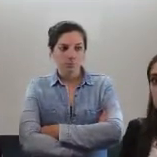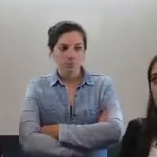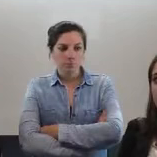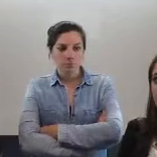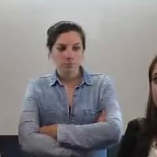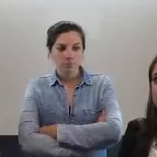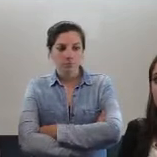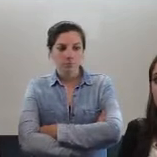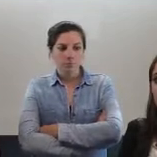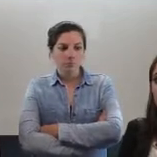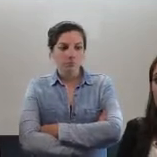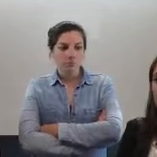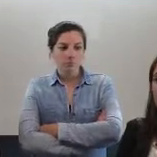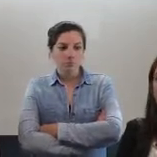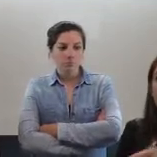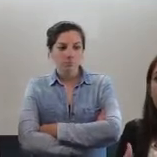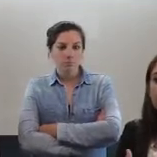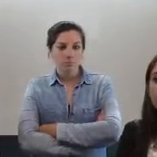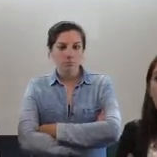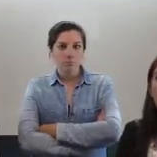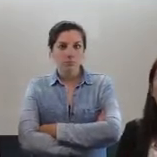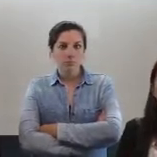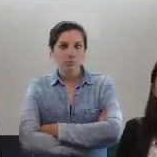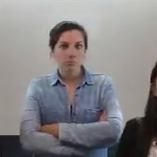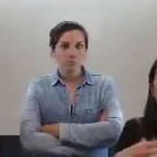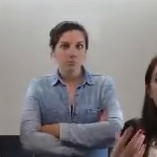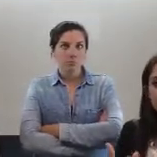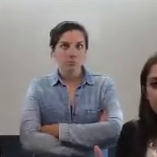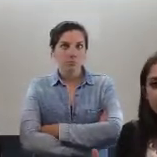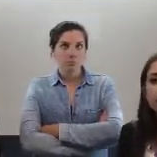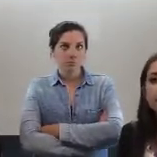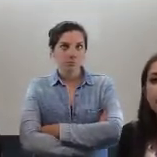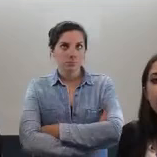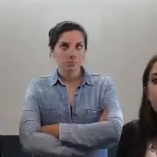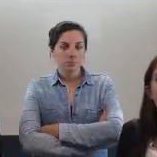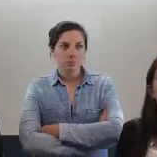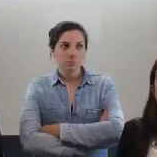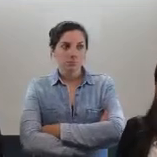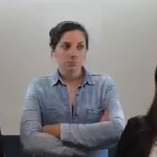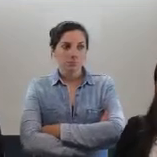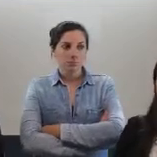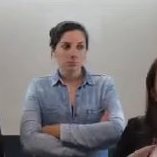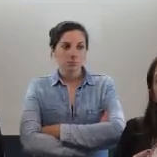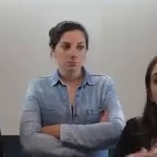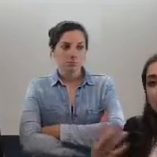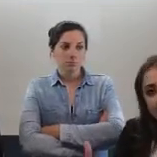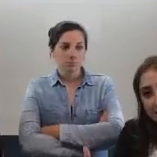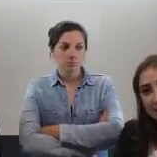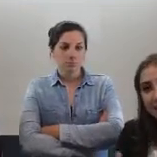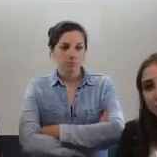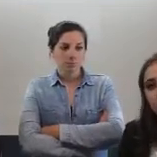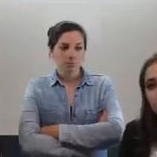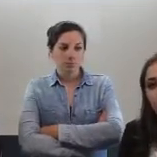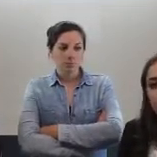qualquer idioma, né? Por exemplo, mulheres or women, que é em inglês, né? Mulheres or